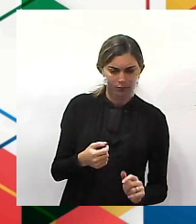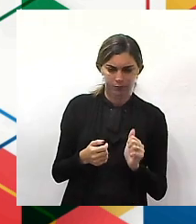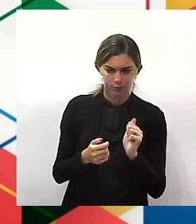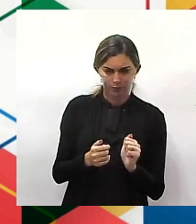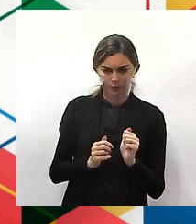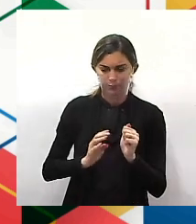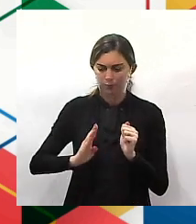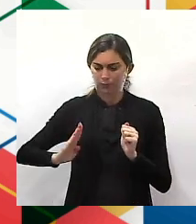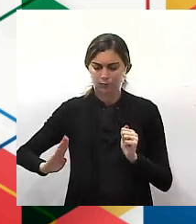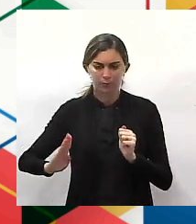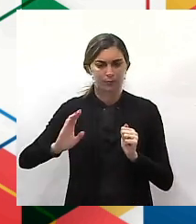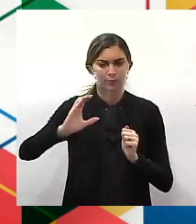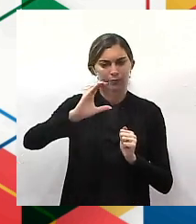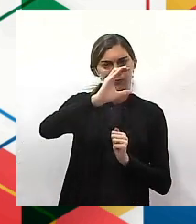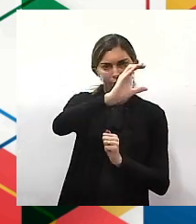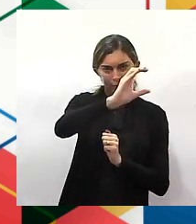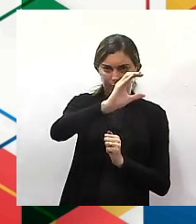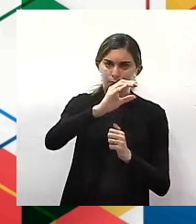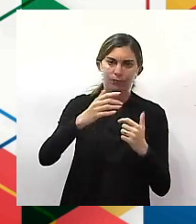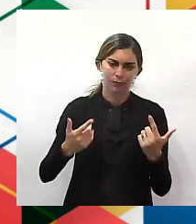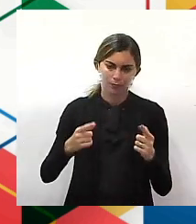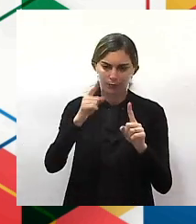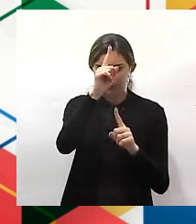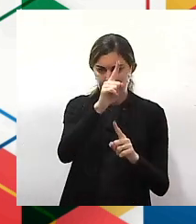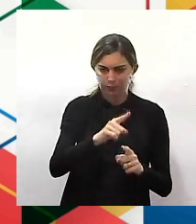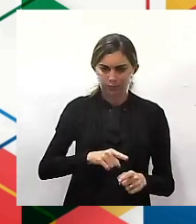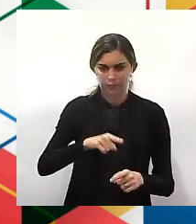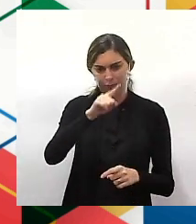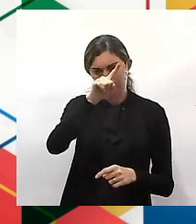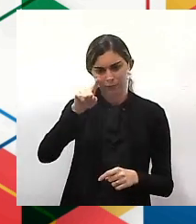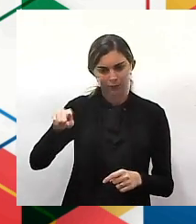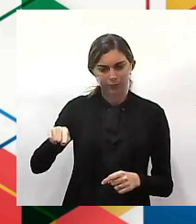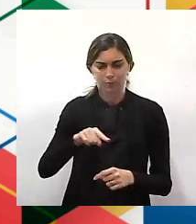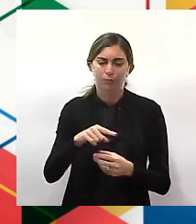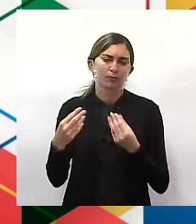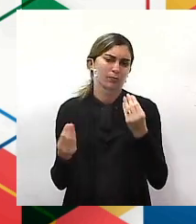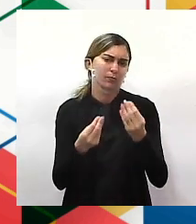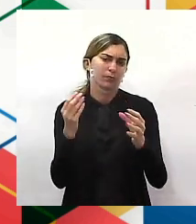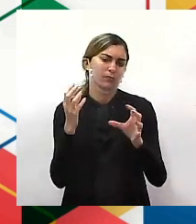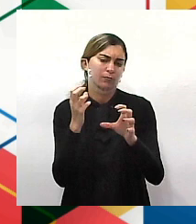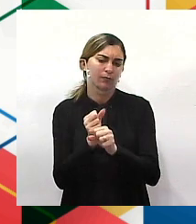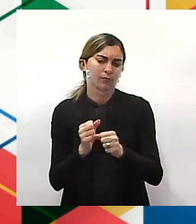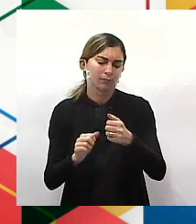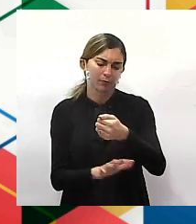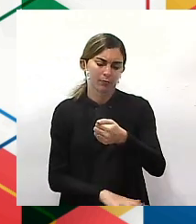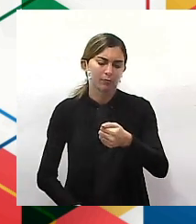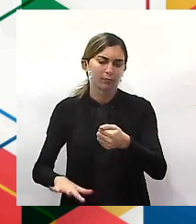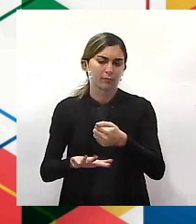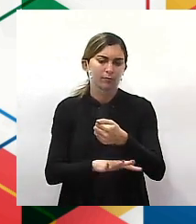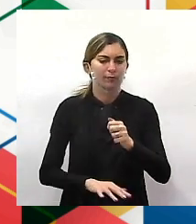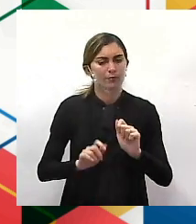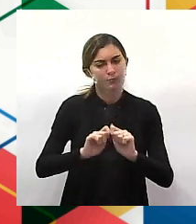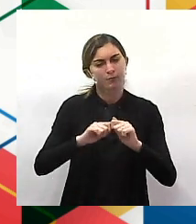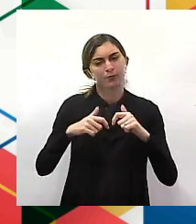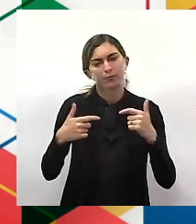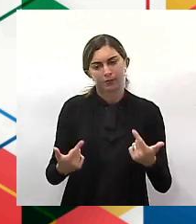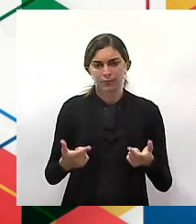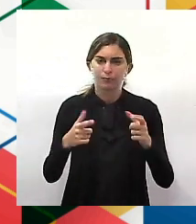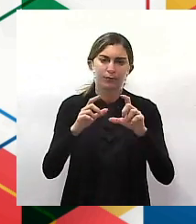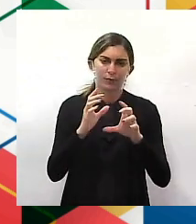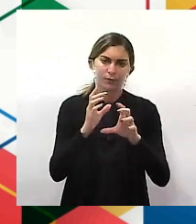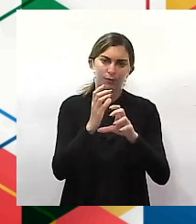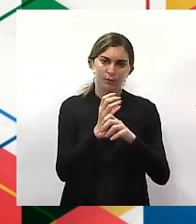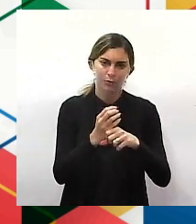formam um triângulo, 3 pontos não colineares formam um triângulo. Mas como é que você vai calcular a área desse triângulo? Claro que na geometria analítica